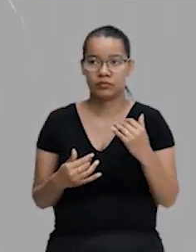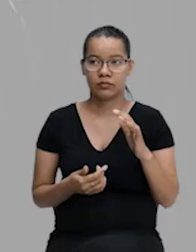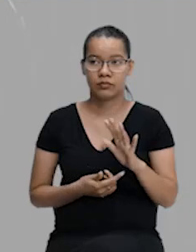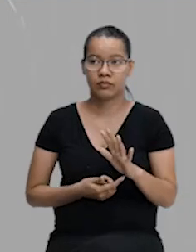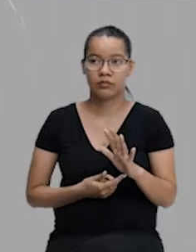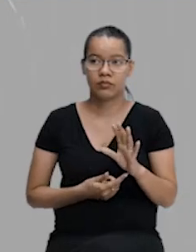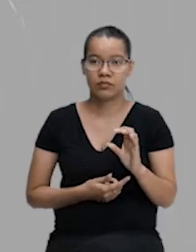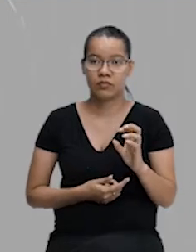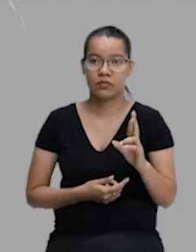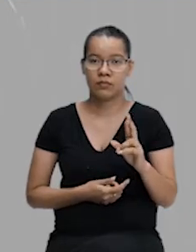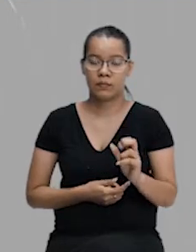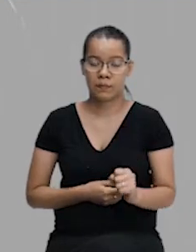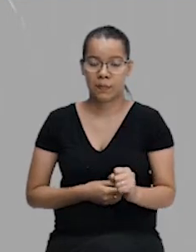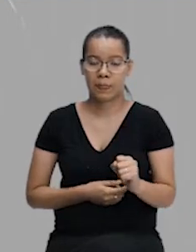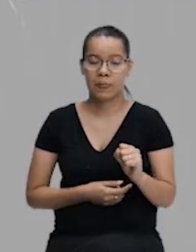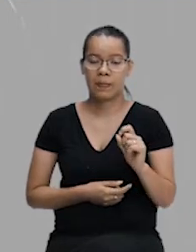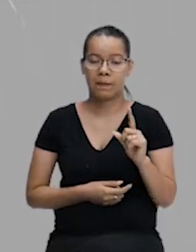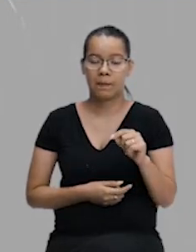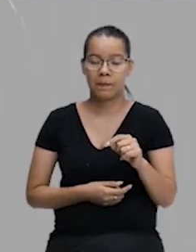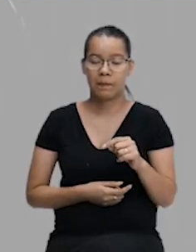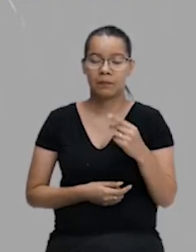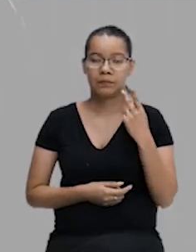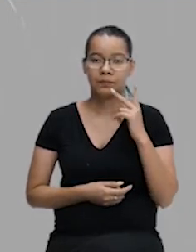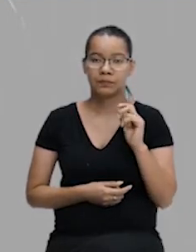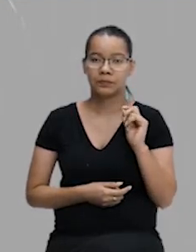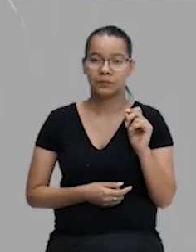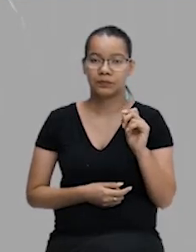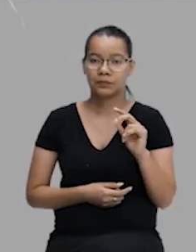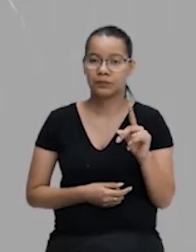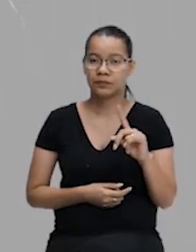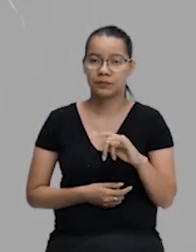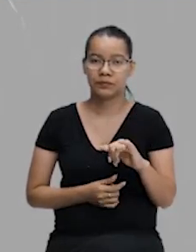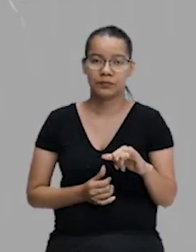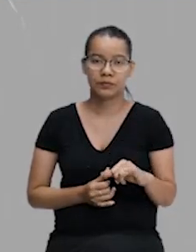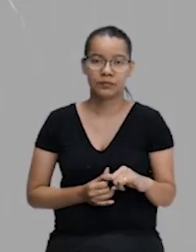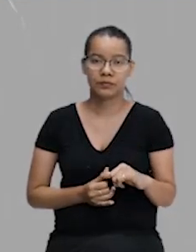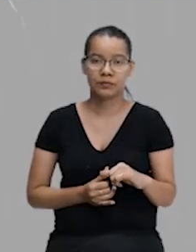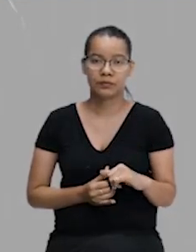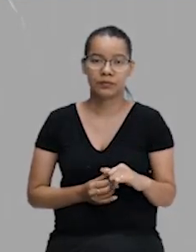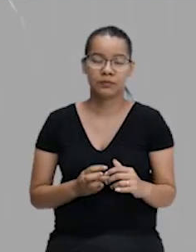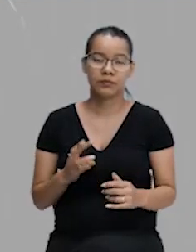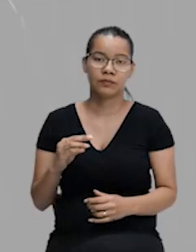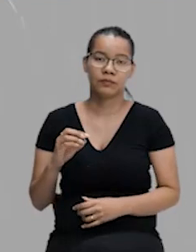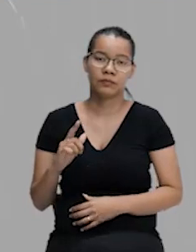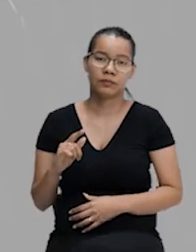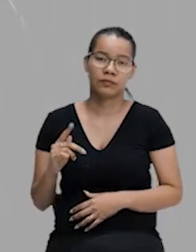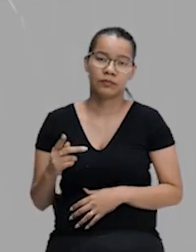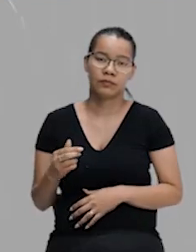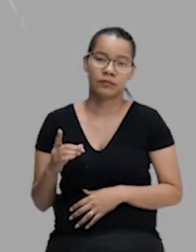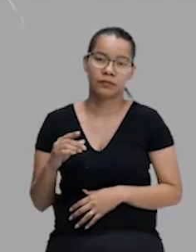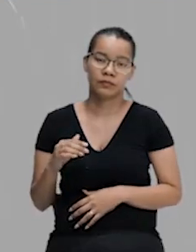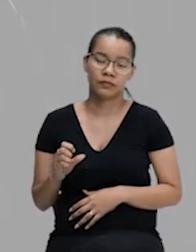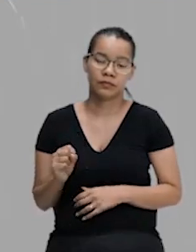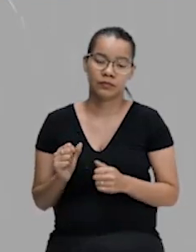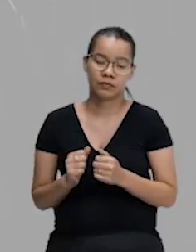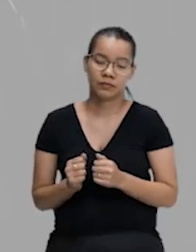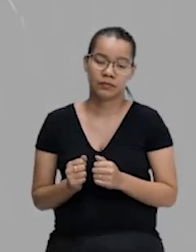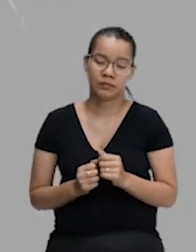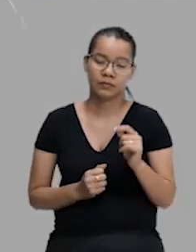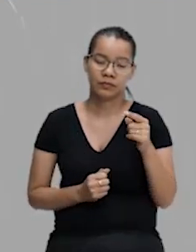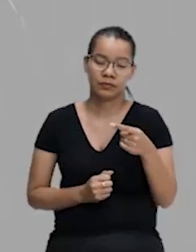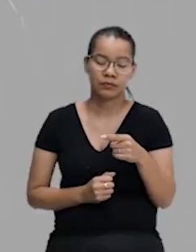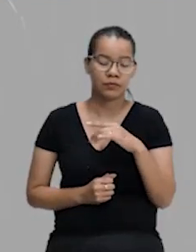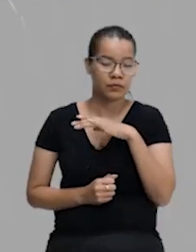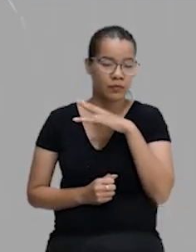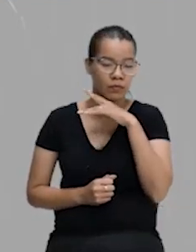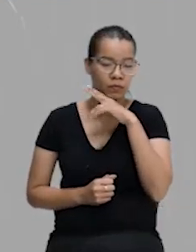de cera, e é uma cera. Para quê? Para que essas penas não fiquem molhadas. E com isso, o animal, né, no